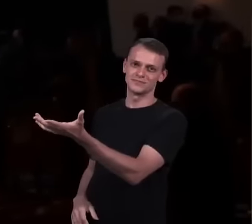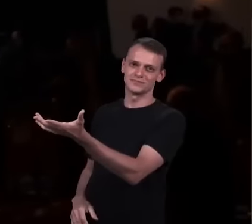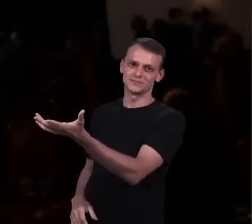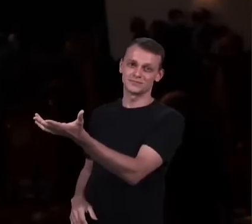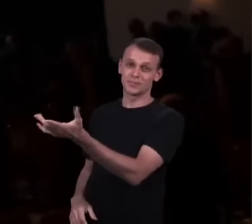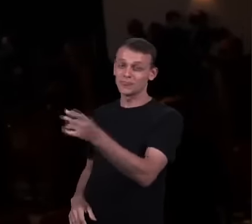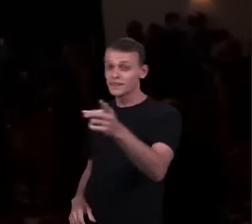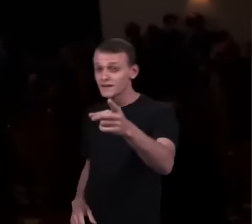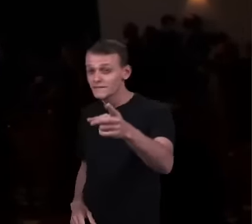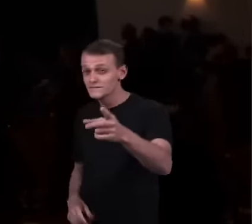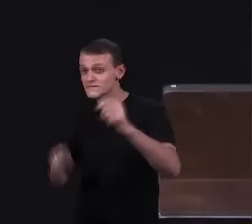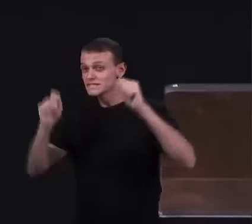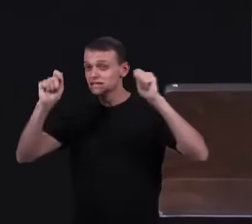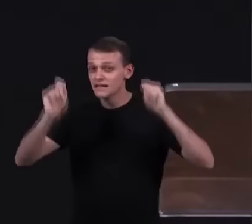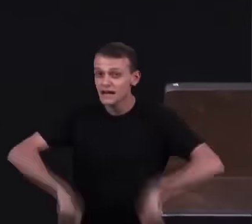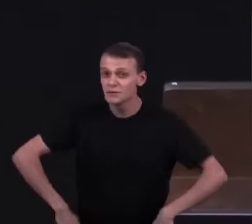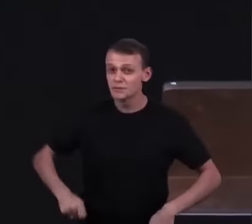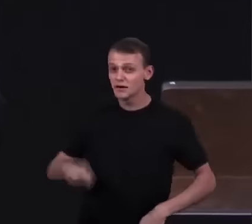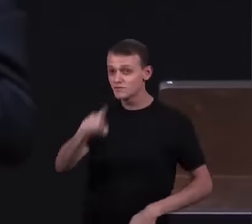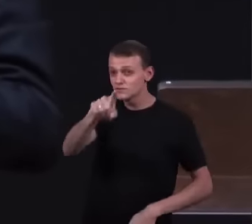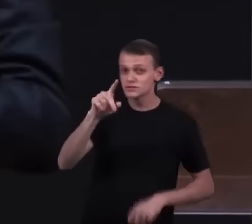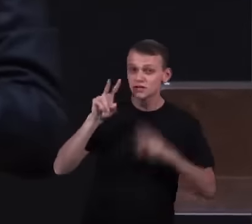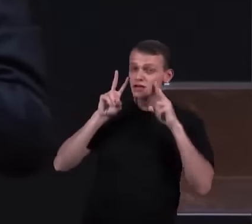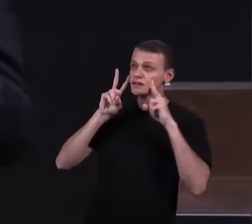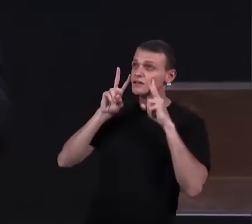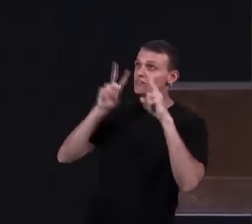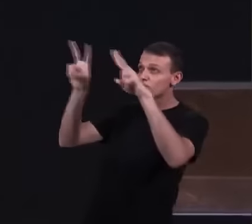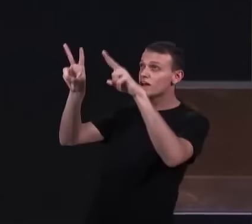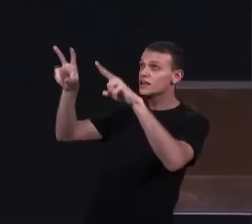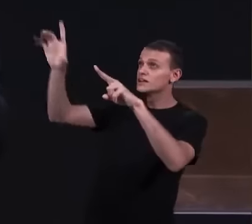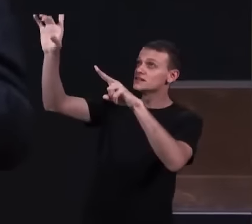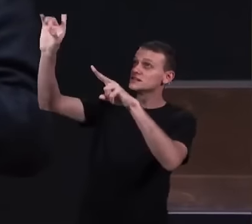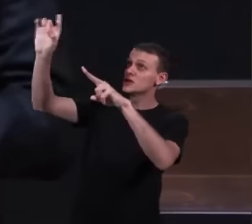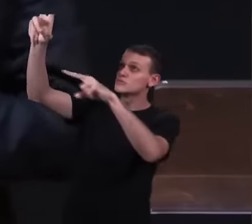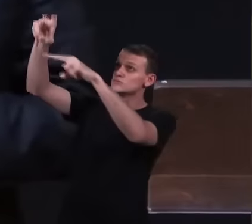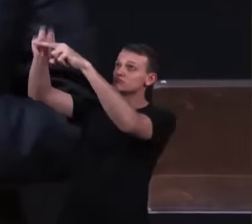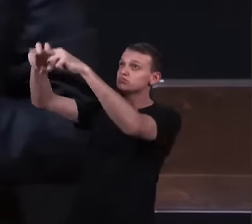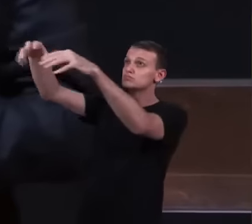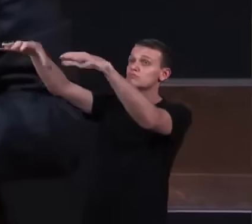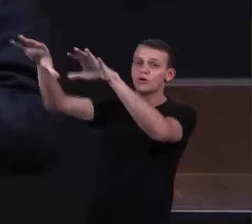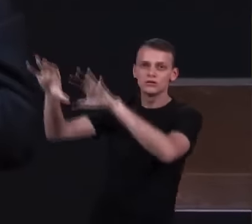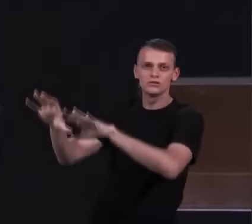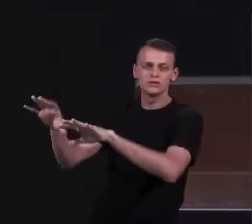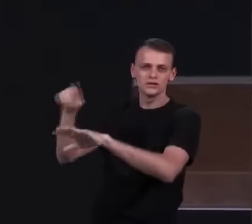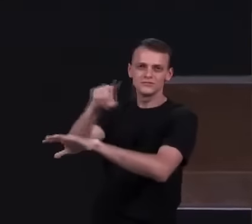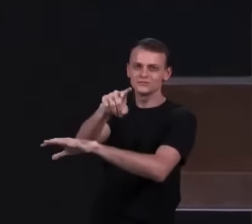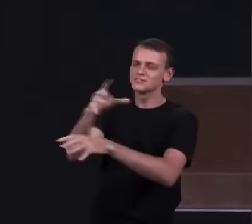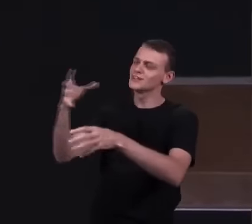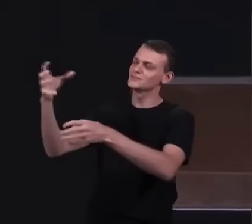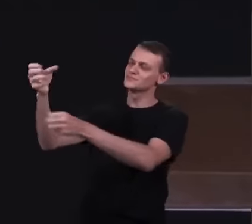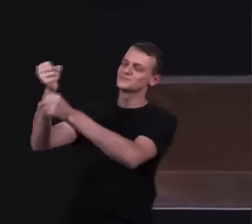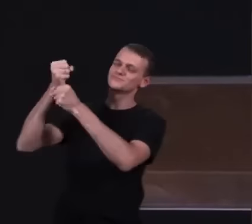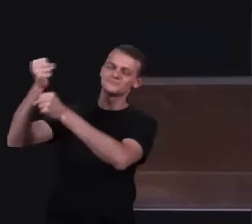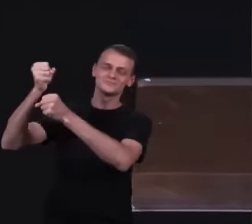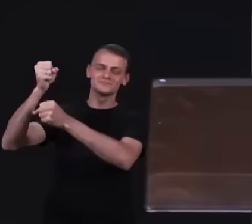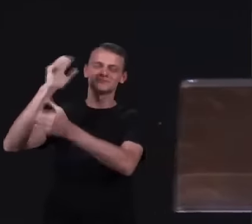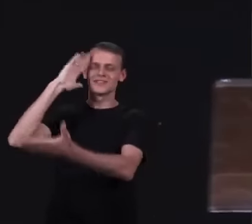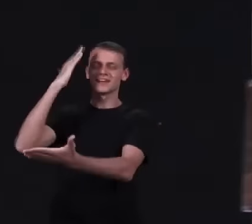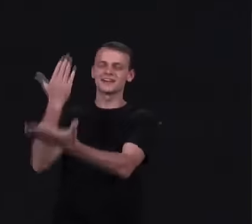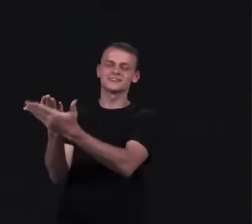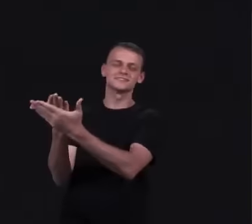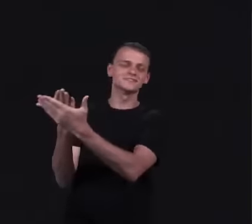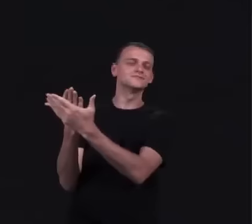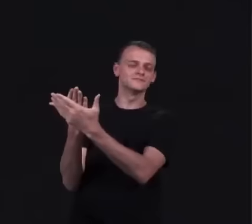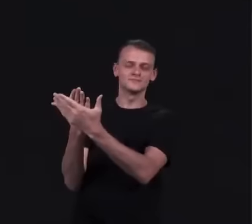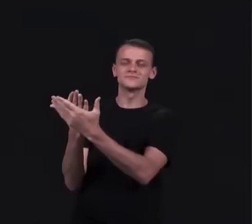Se você for capaz de ver o trono, você é capaz de ficar seguro e confiante. Se você é capaz